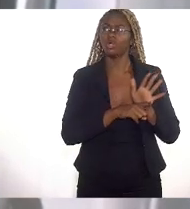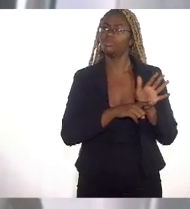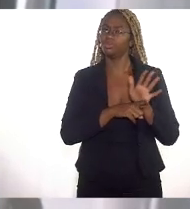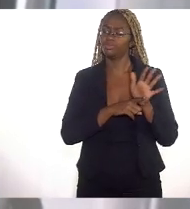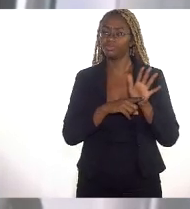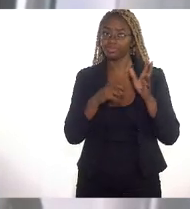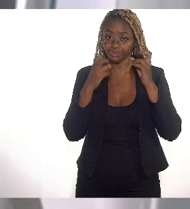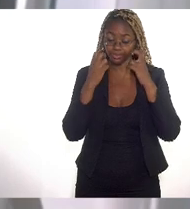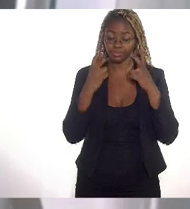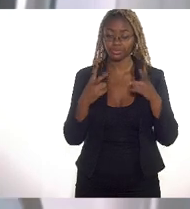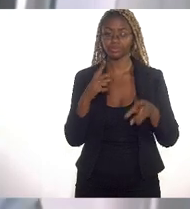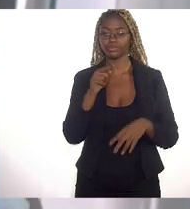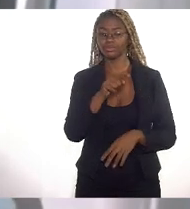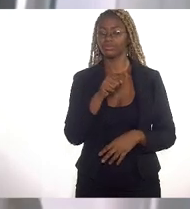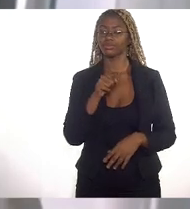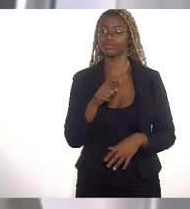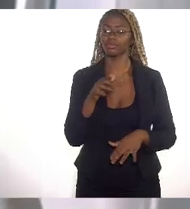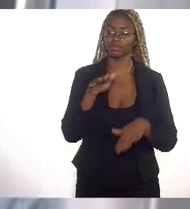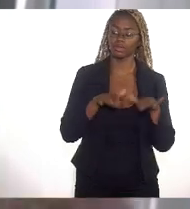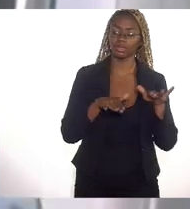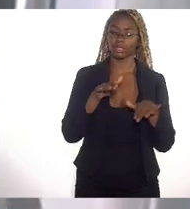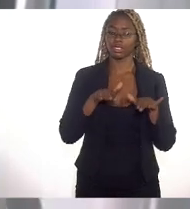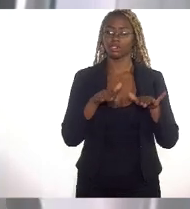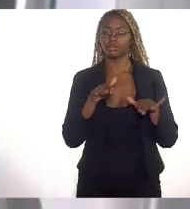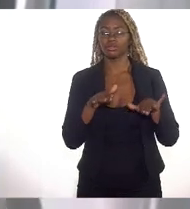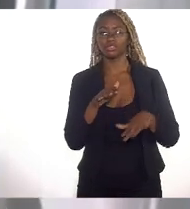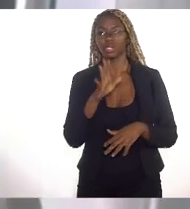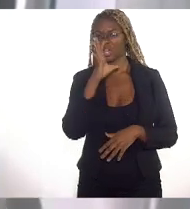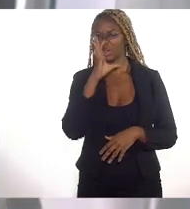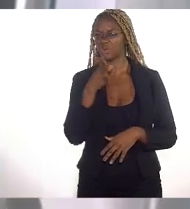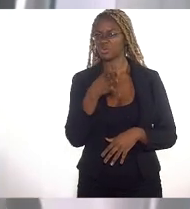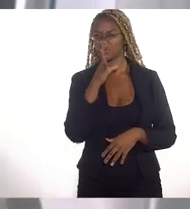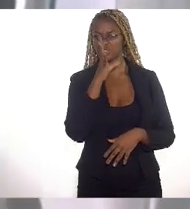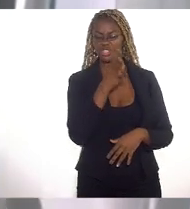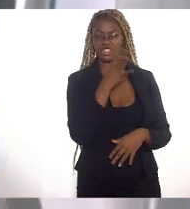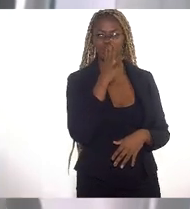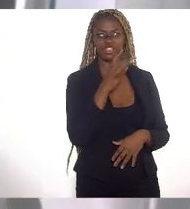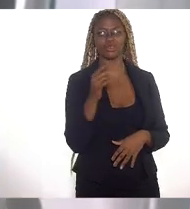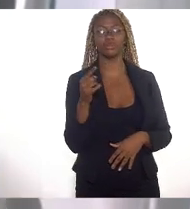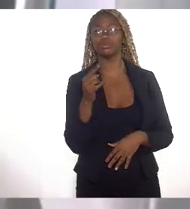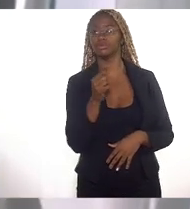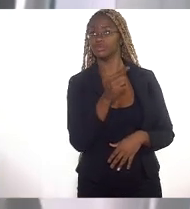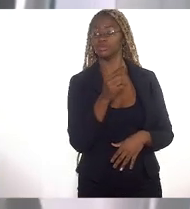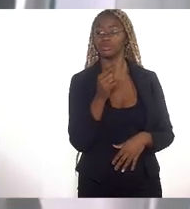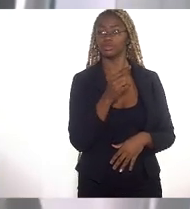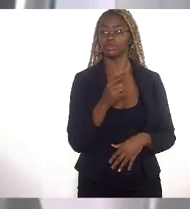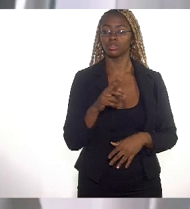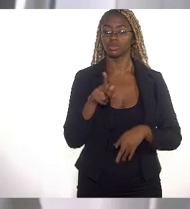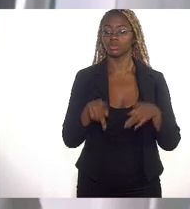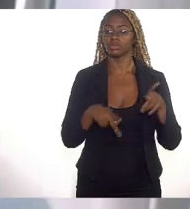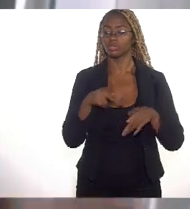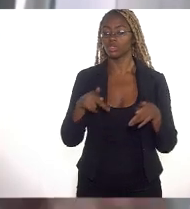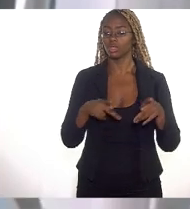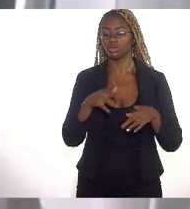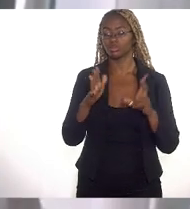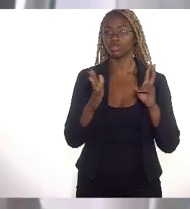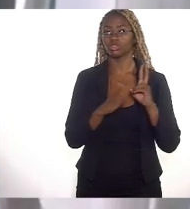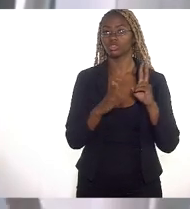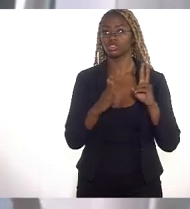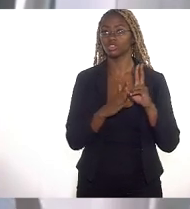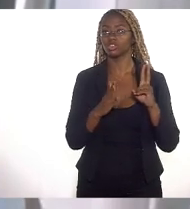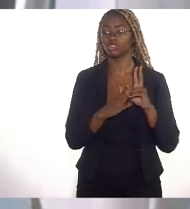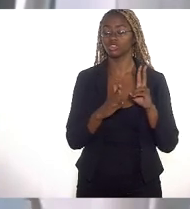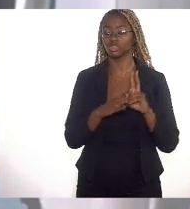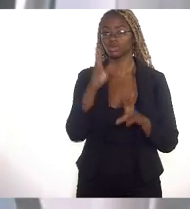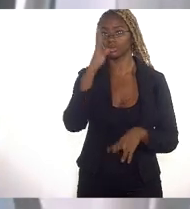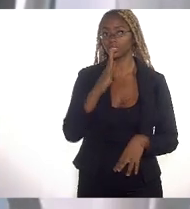apurar supostas difamações feitas pela Articulação dos Povos Indígenas do Brasil, a APIB,